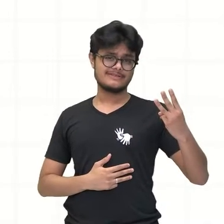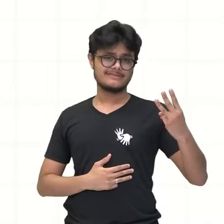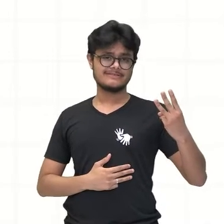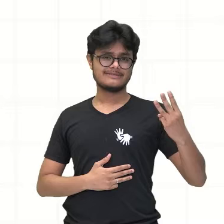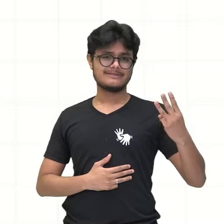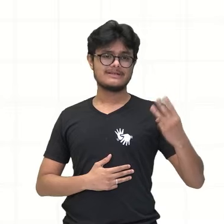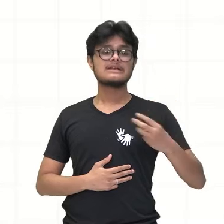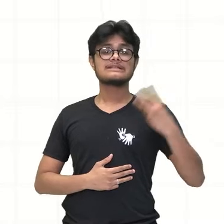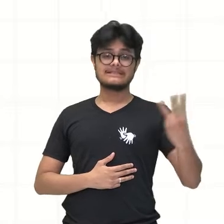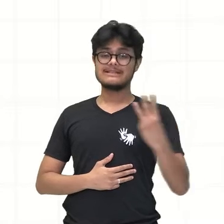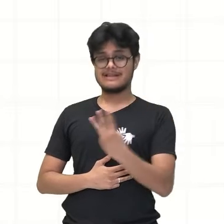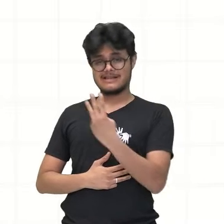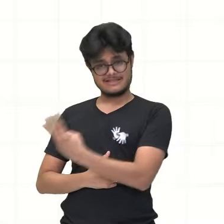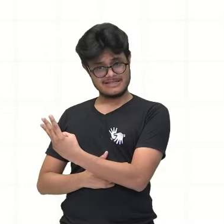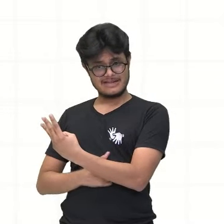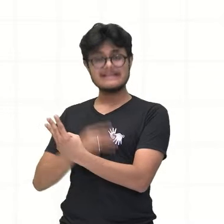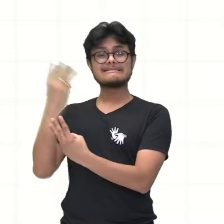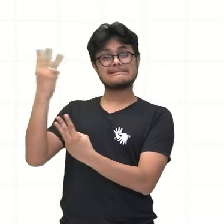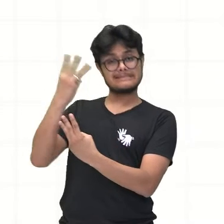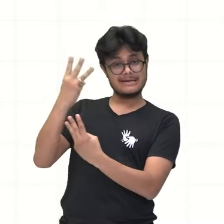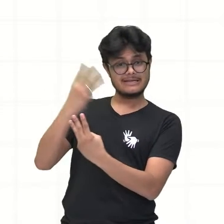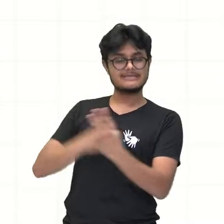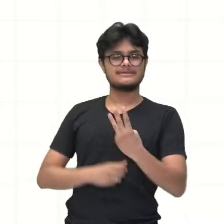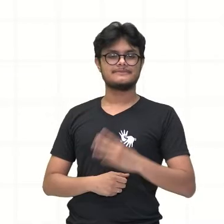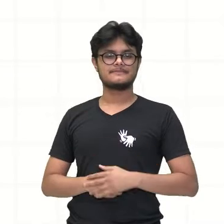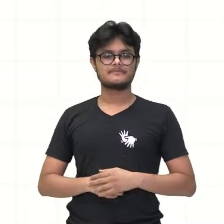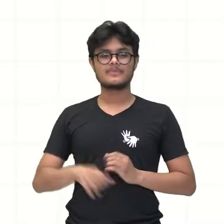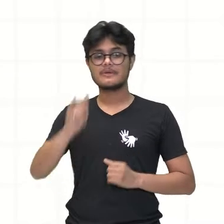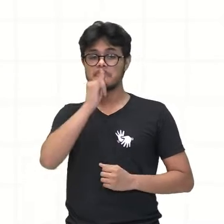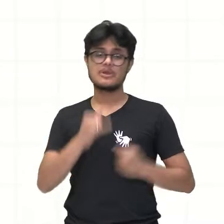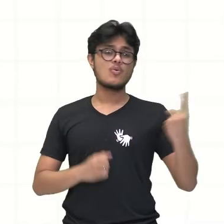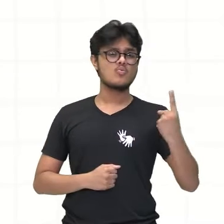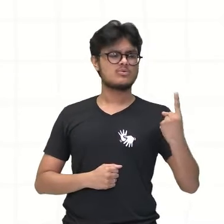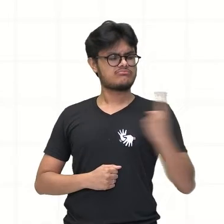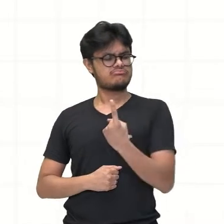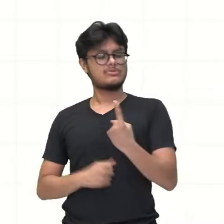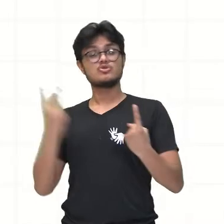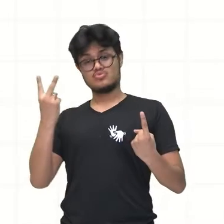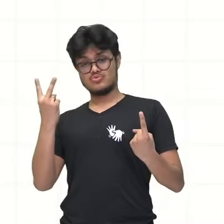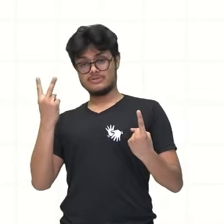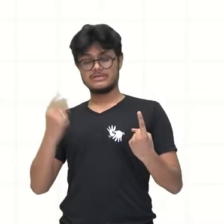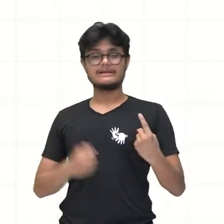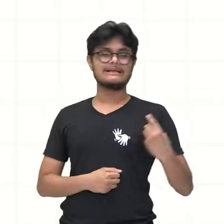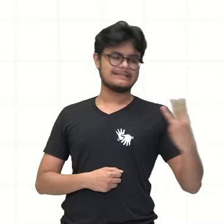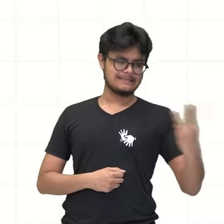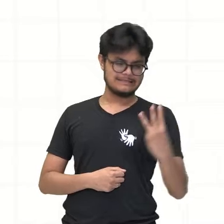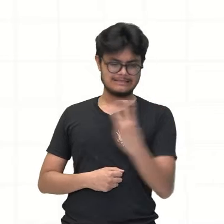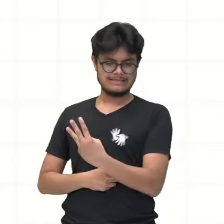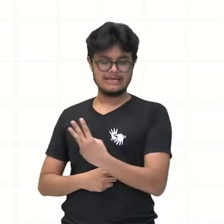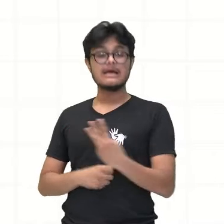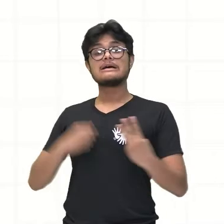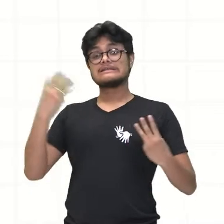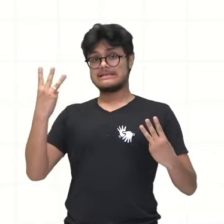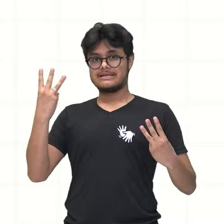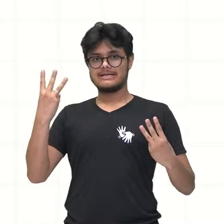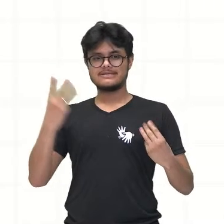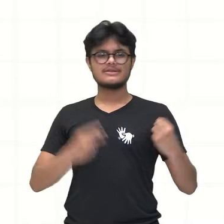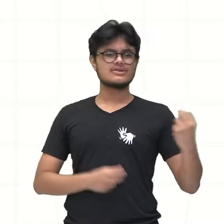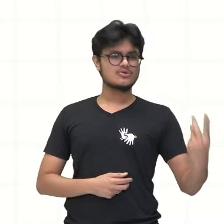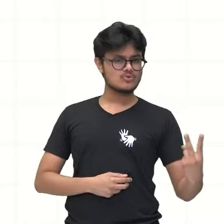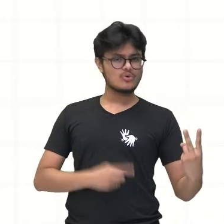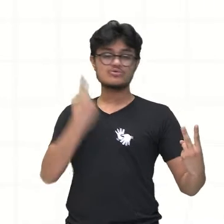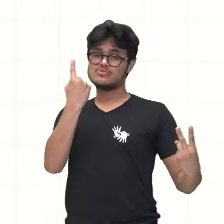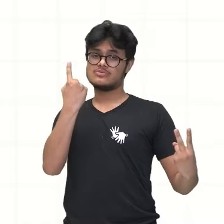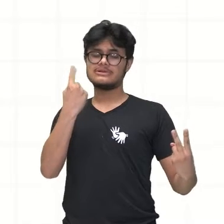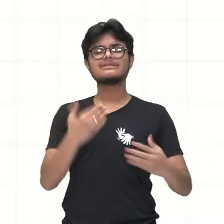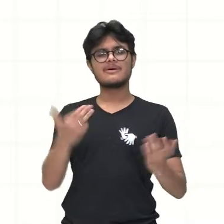está se repetindo 3 vezes, né? O número 1 aparece 2 vezes e o número 2 aparece só uma vez.